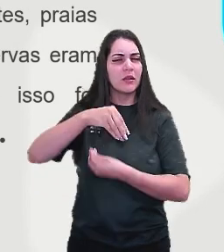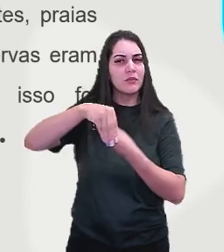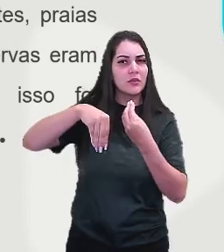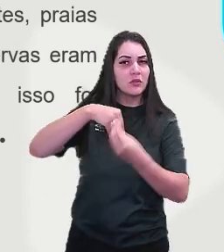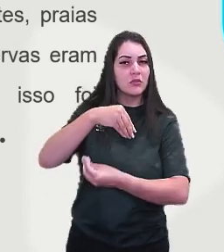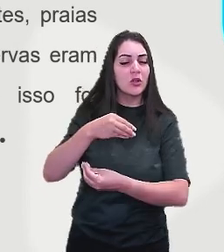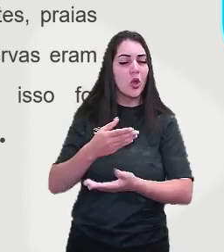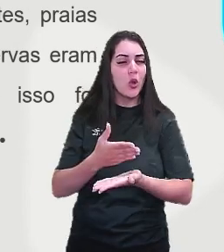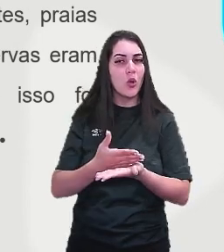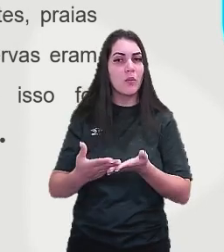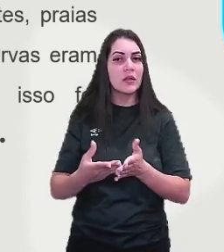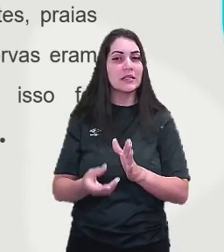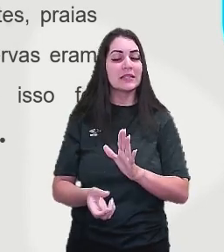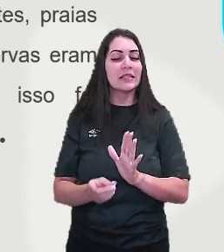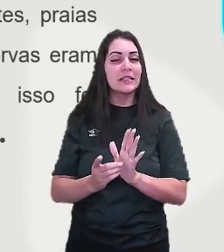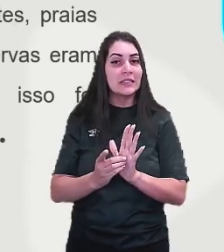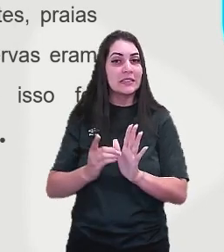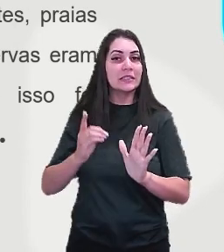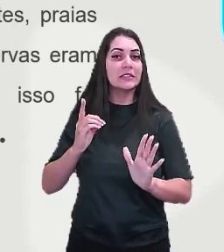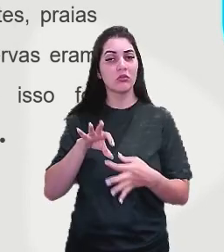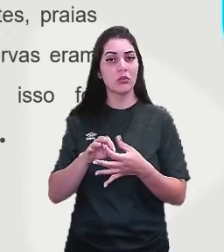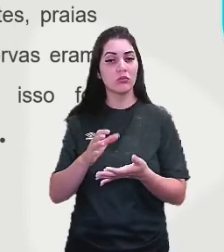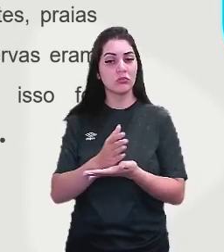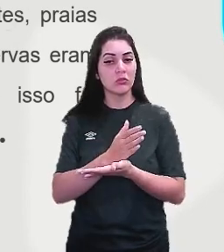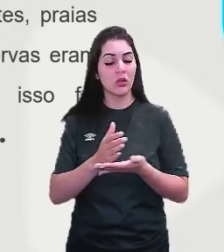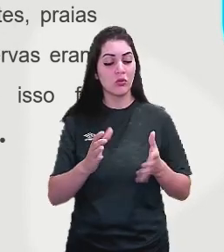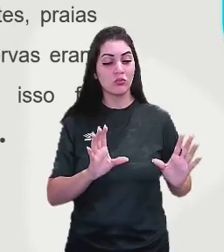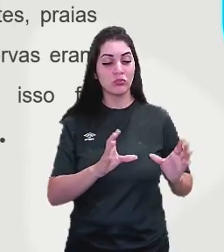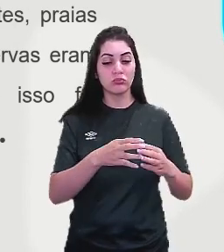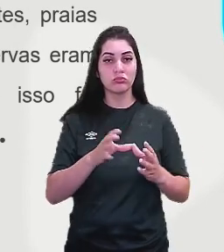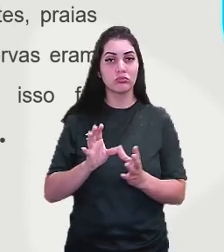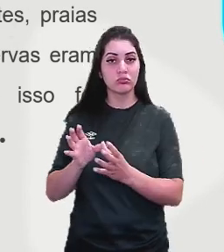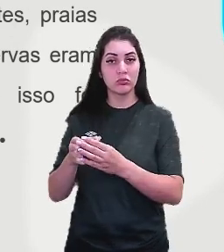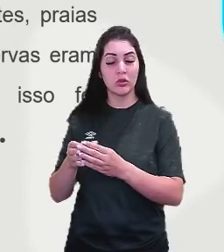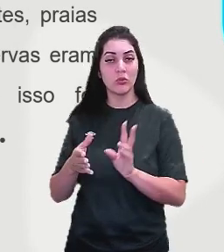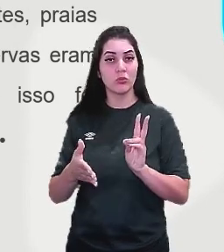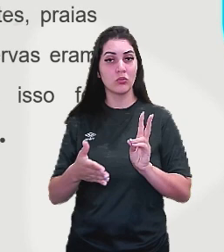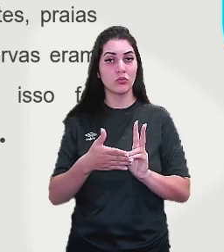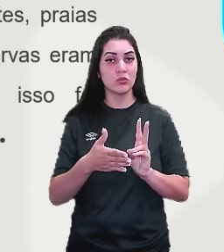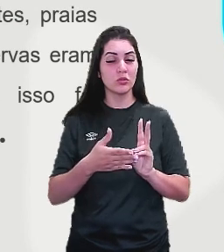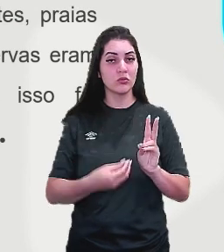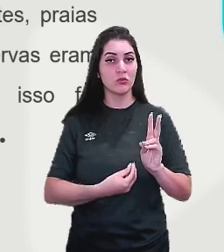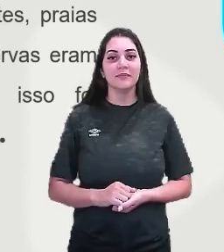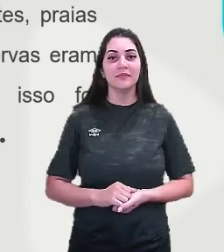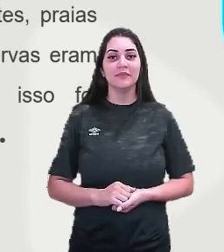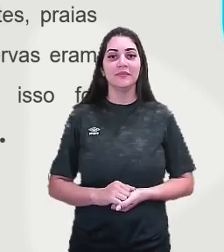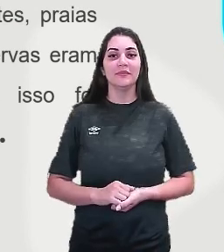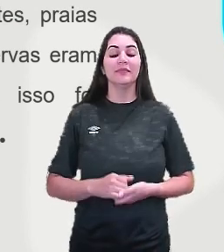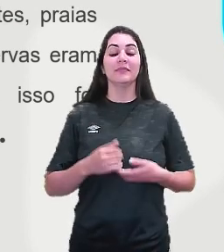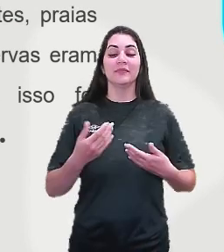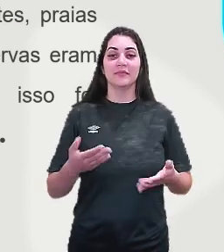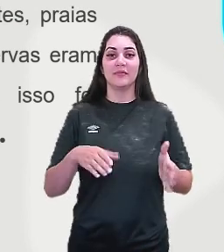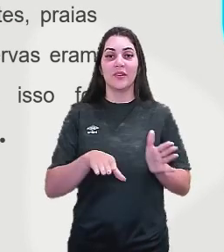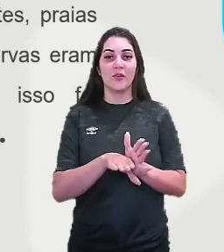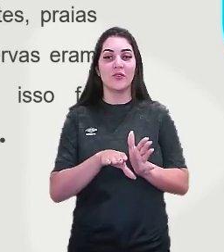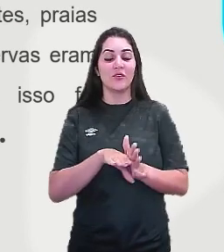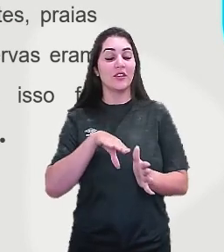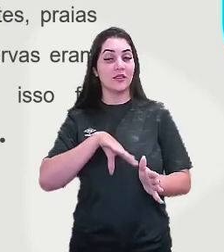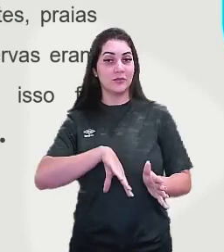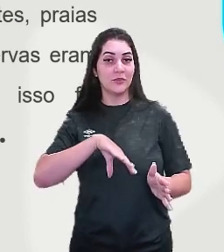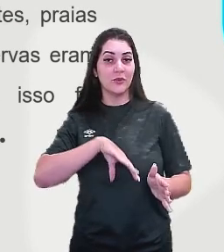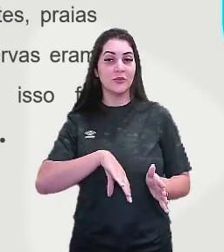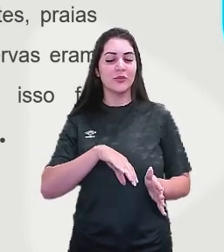antes do descobrimento do Brasil. Os índios, eles habitavam o litoral do país. Com a chegada dos